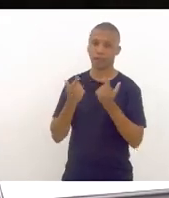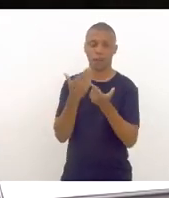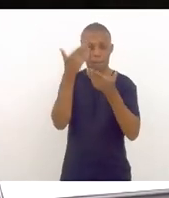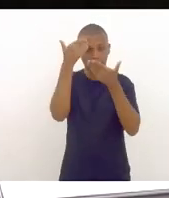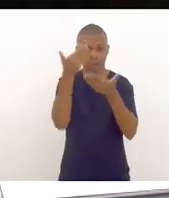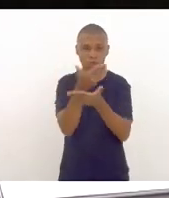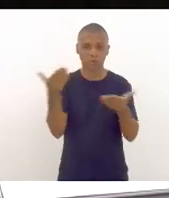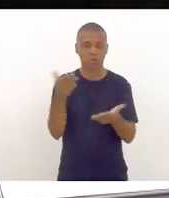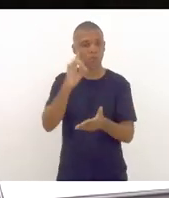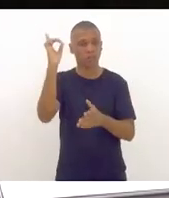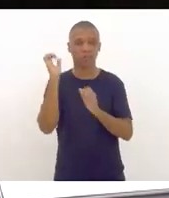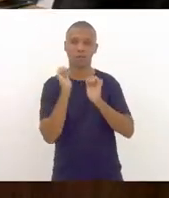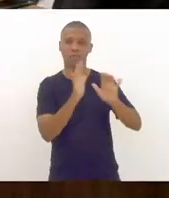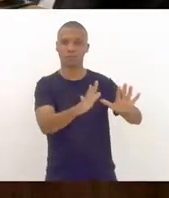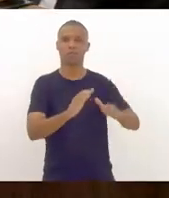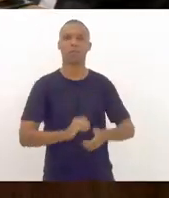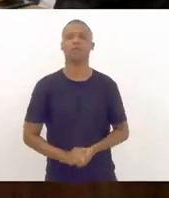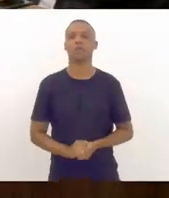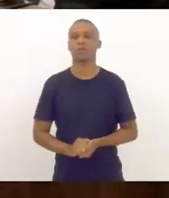Deus.